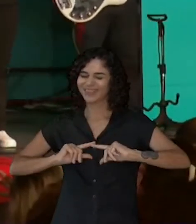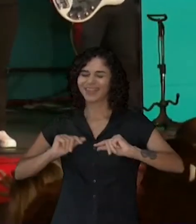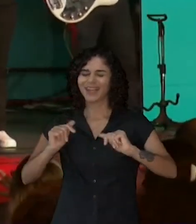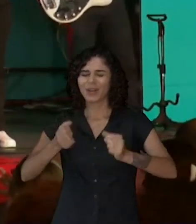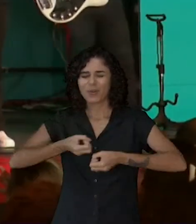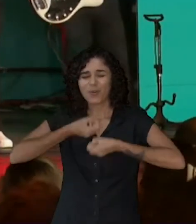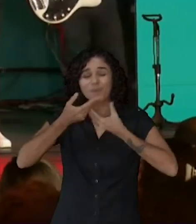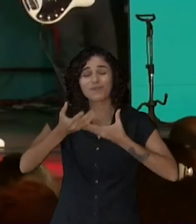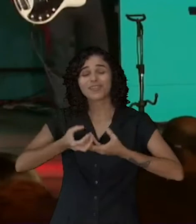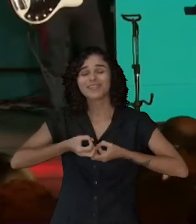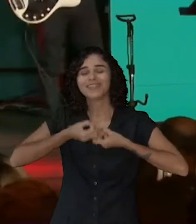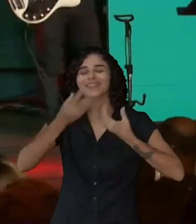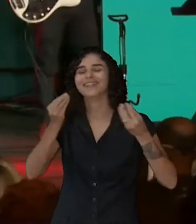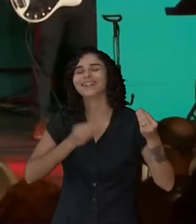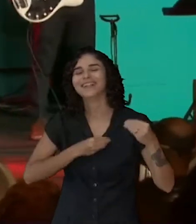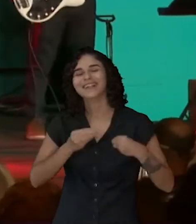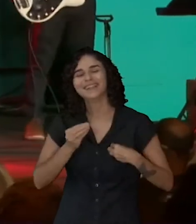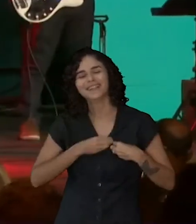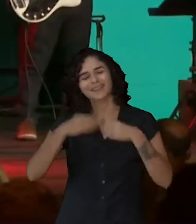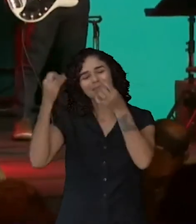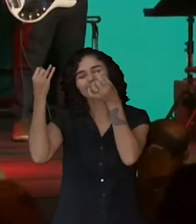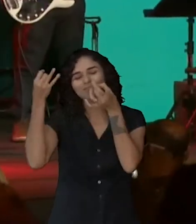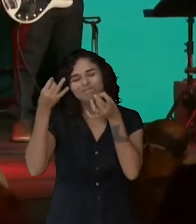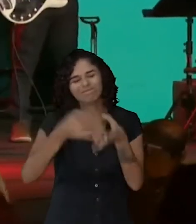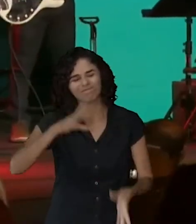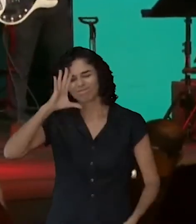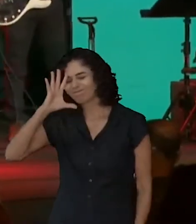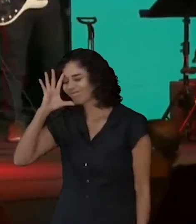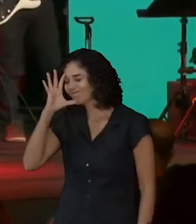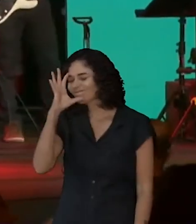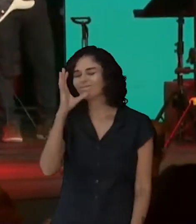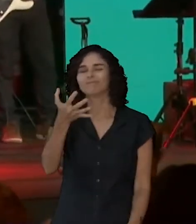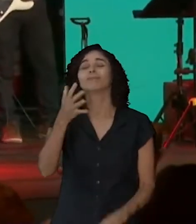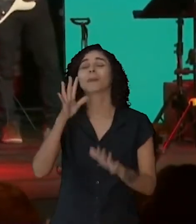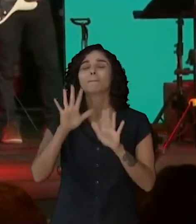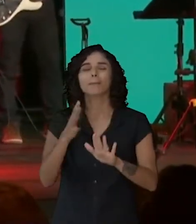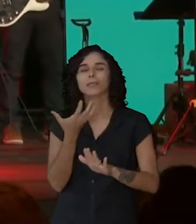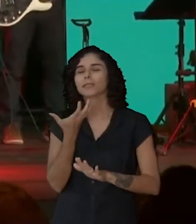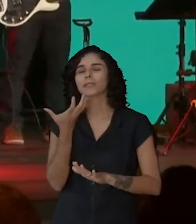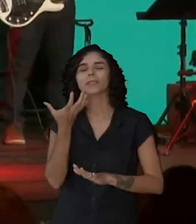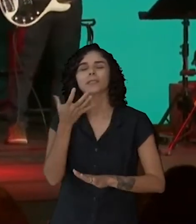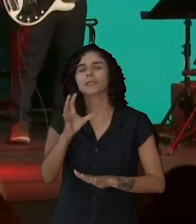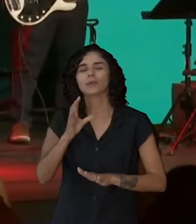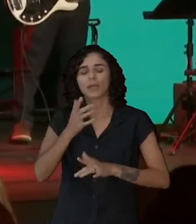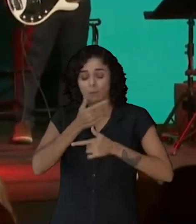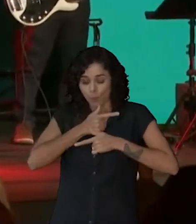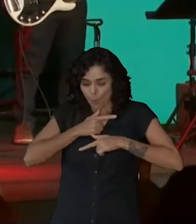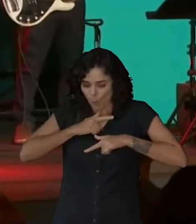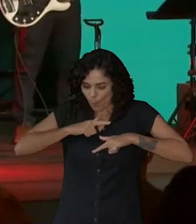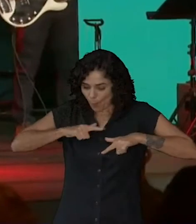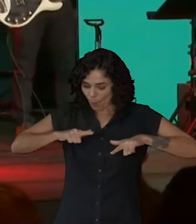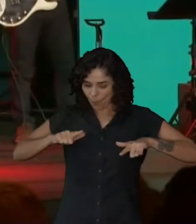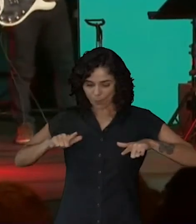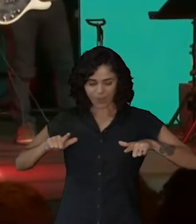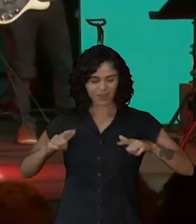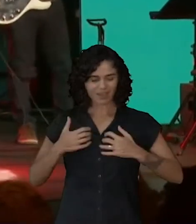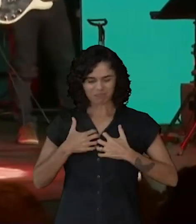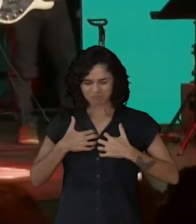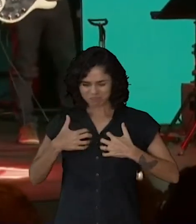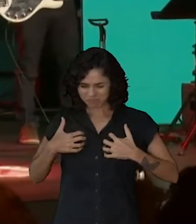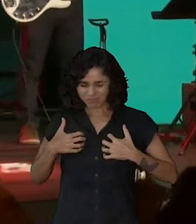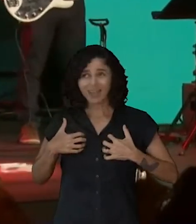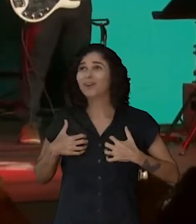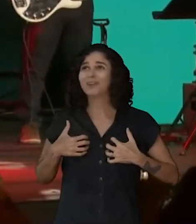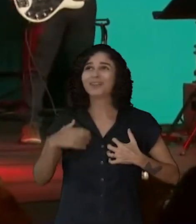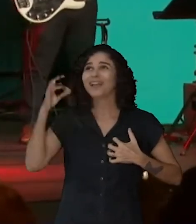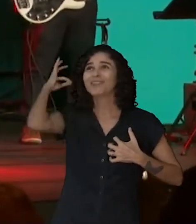pecados, nós decidimos abandoná-los, mas nós não queremos ficar com o espaço vazio. Espírito Santo,